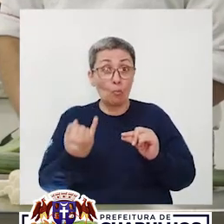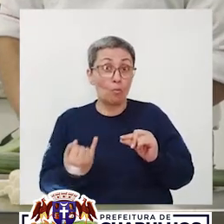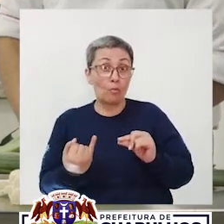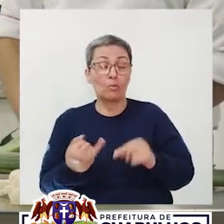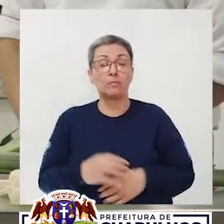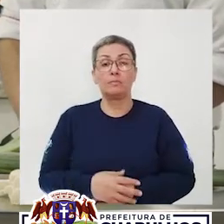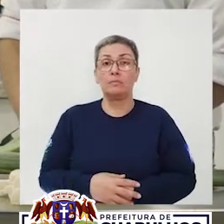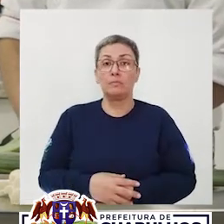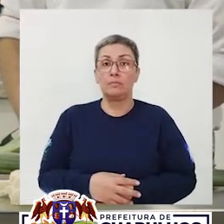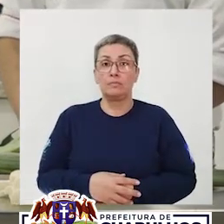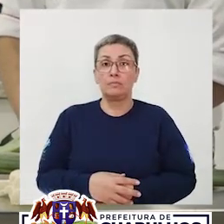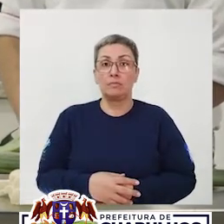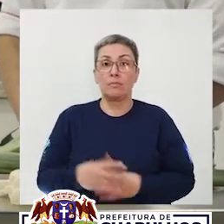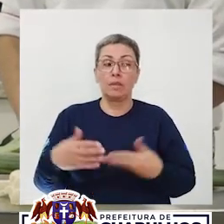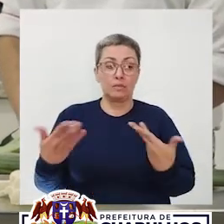mais fininha.